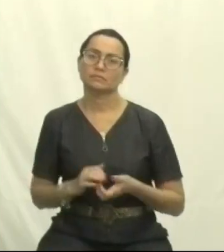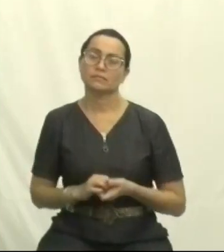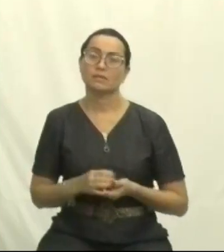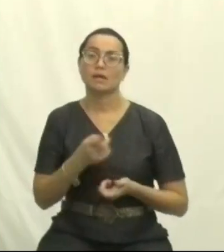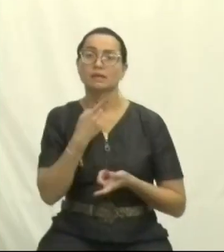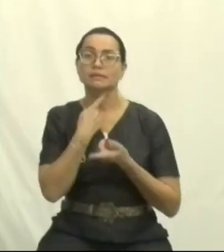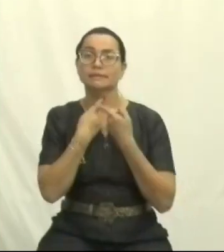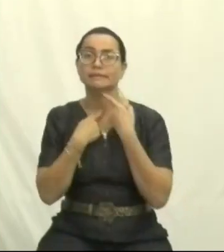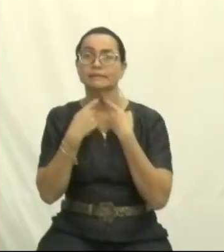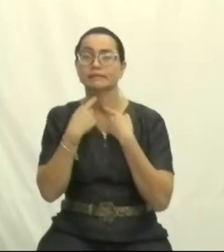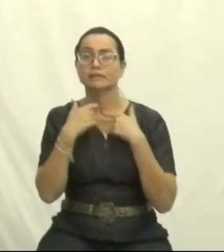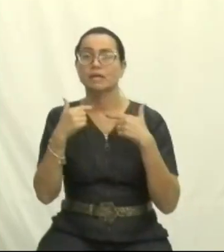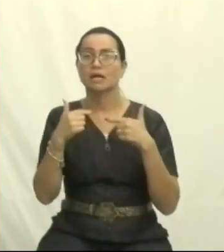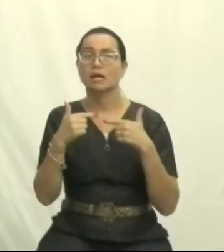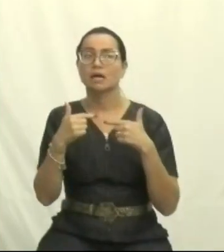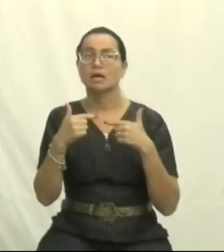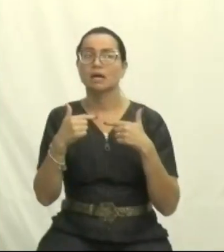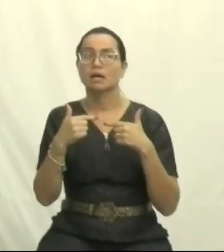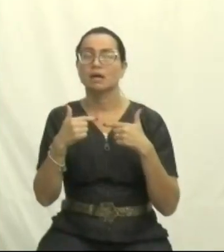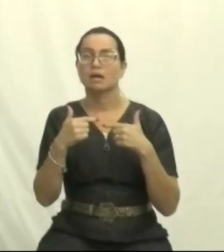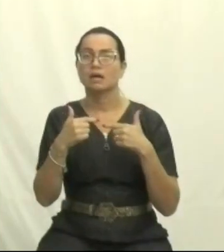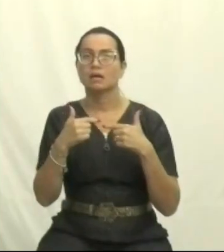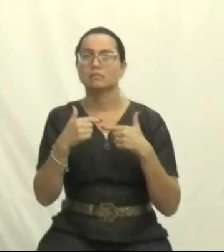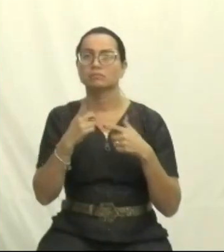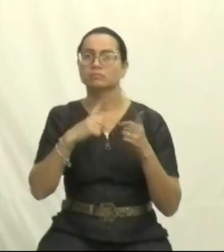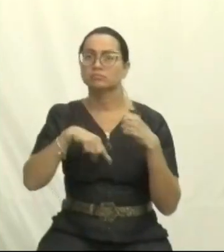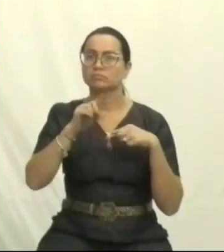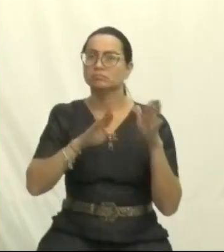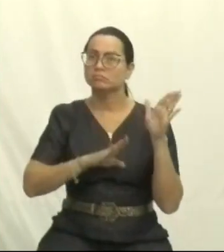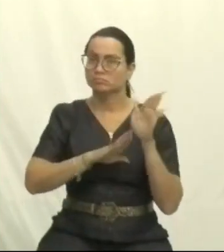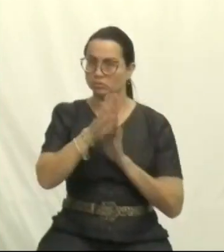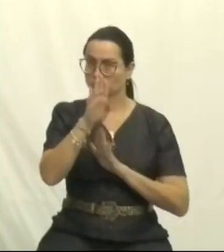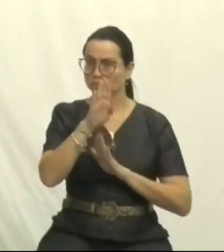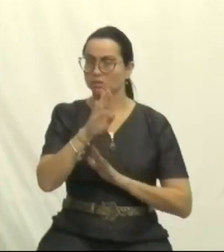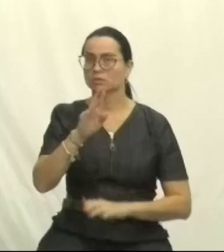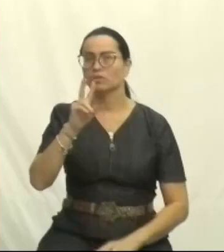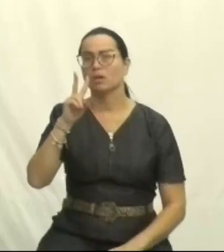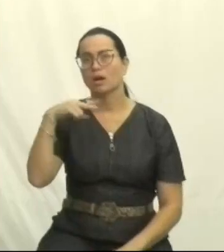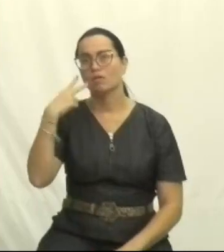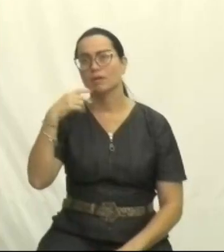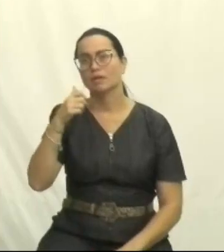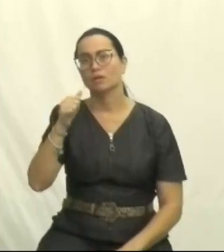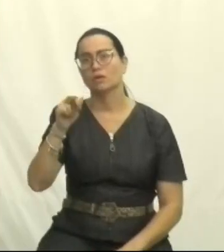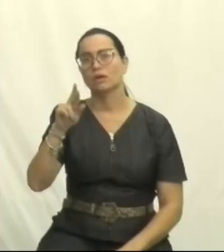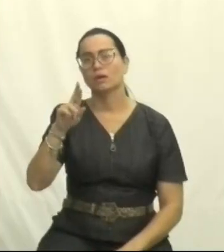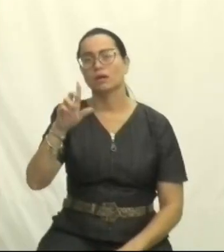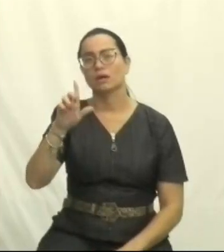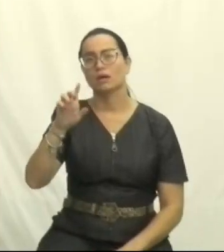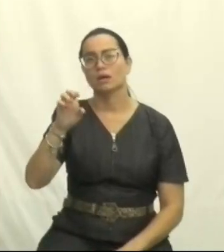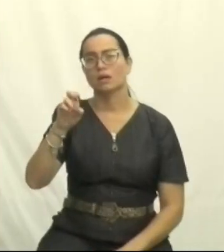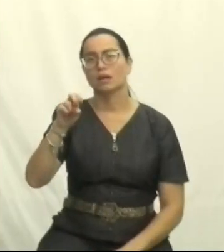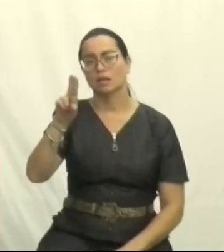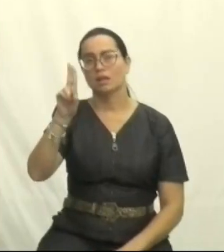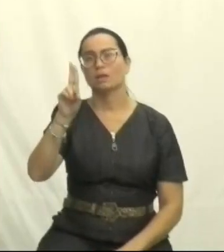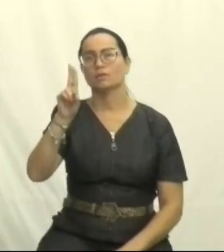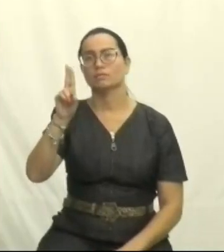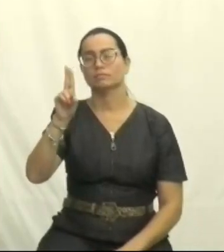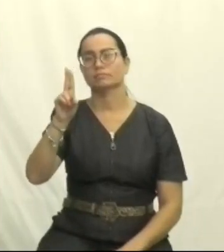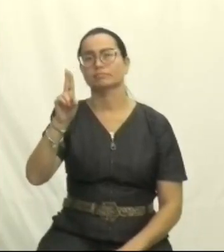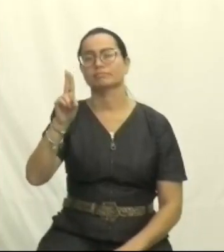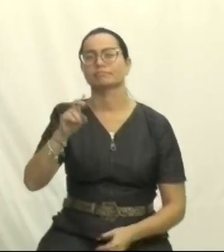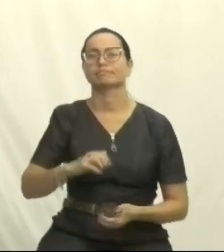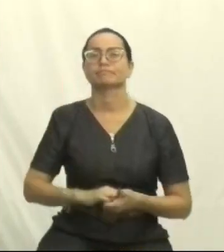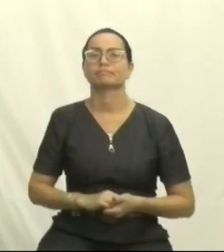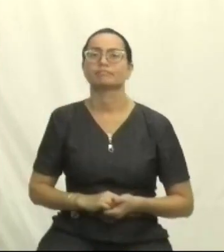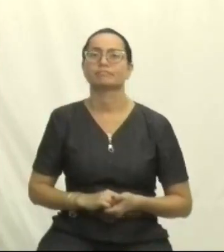Desejar sucesso ao nobre vereador Arleu, que amanhã com certeza estaremos lá, se Deus assim permitir,